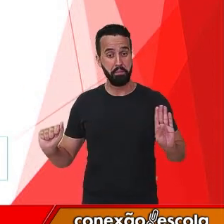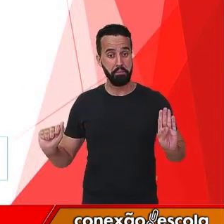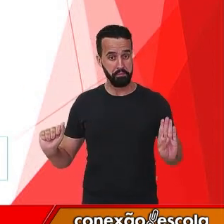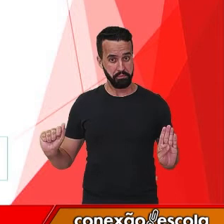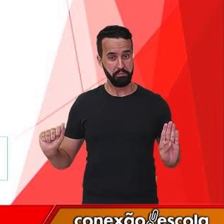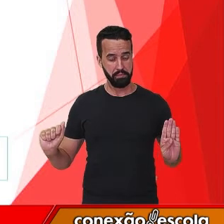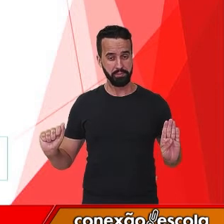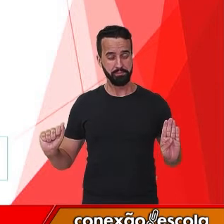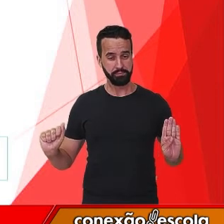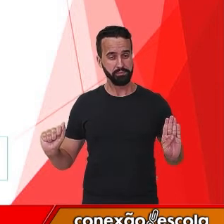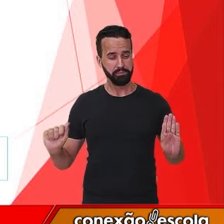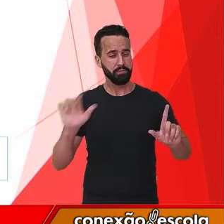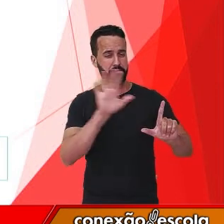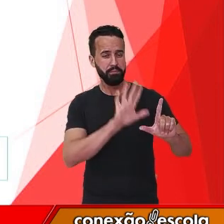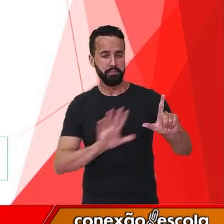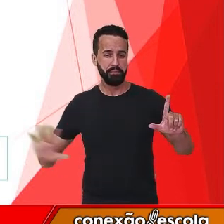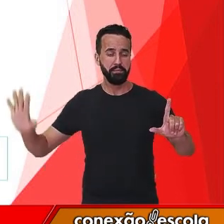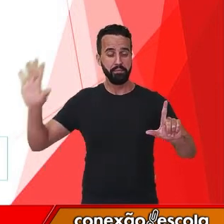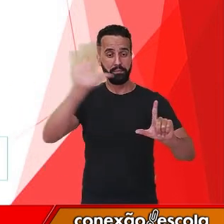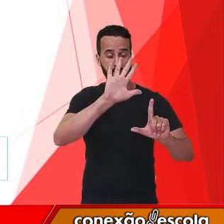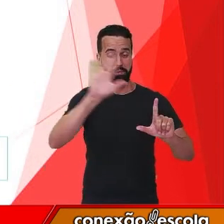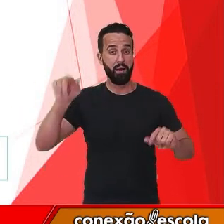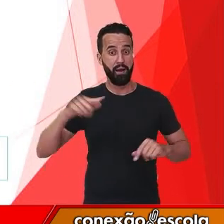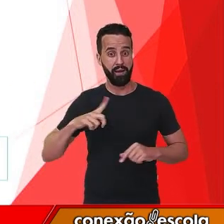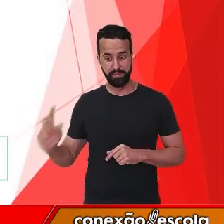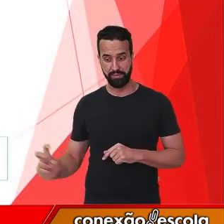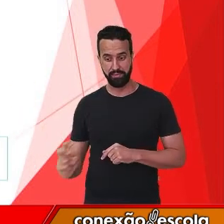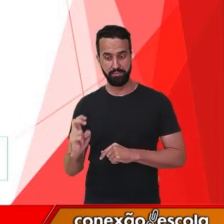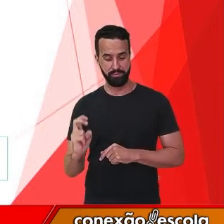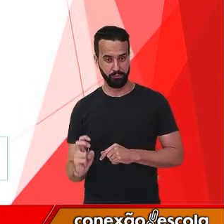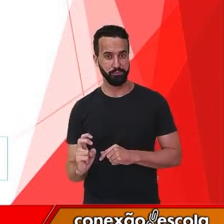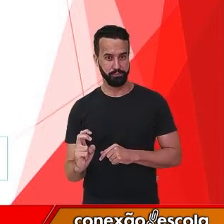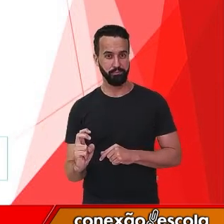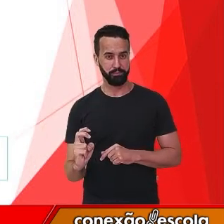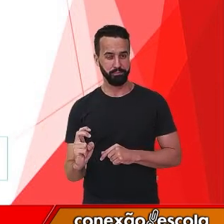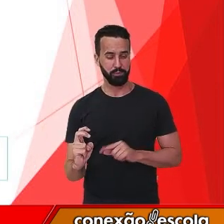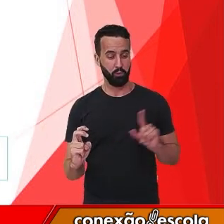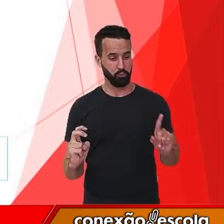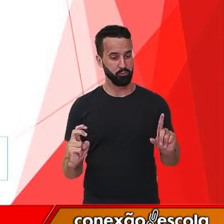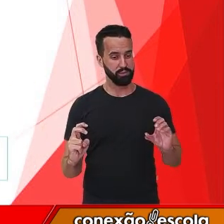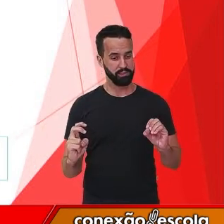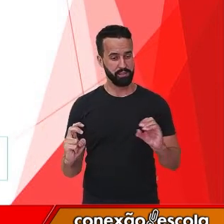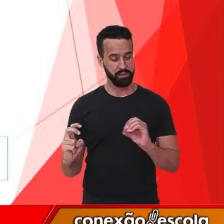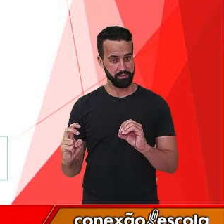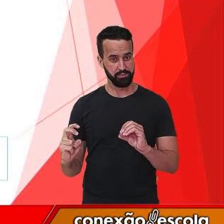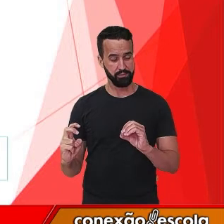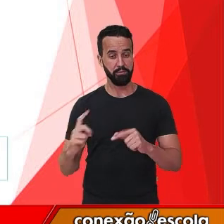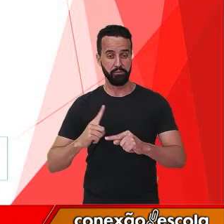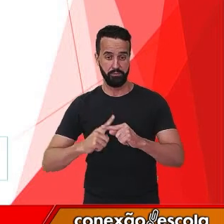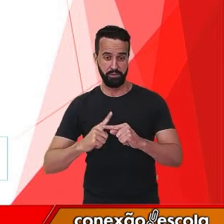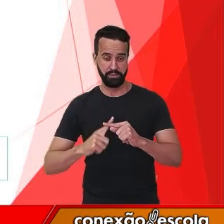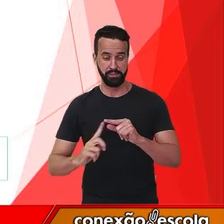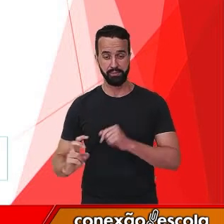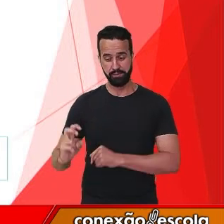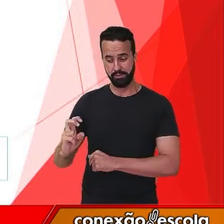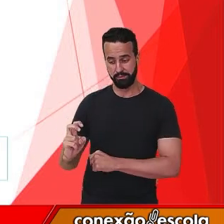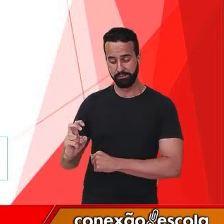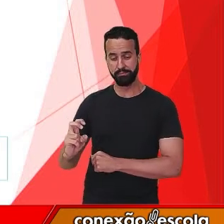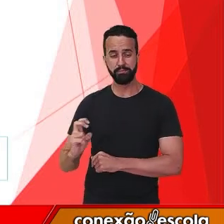b esse mapa era de 5 cm logo sem